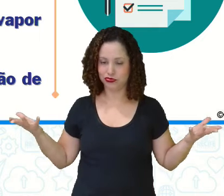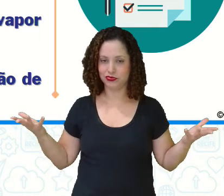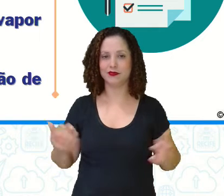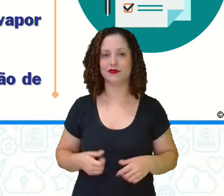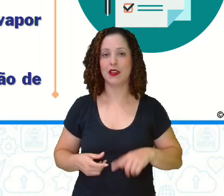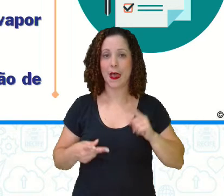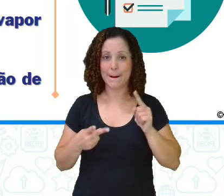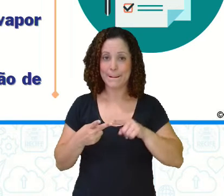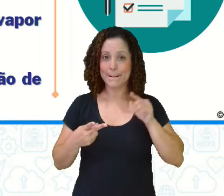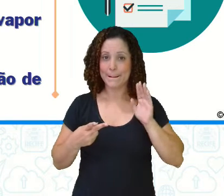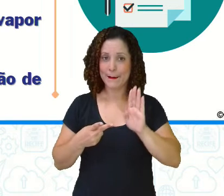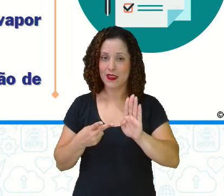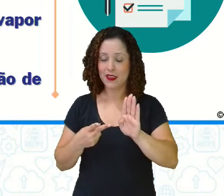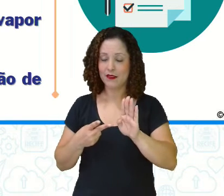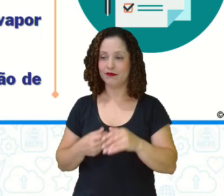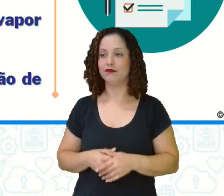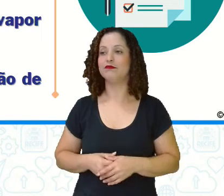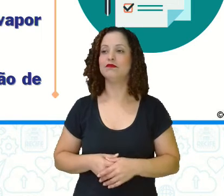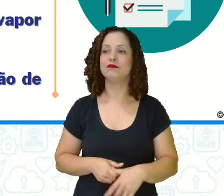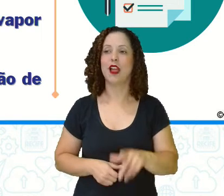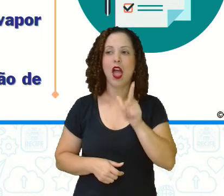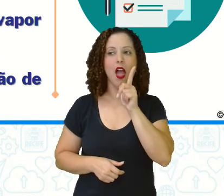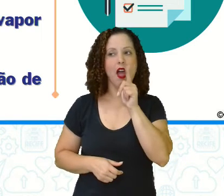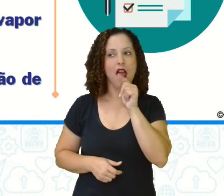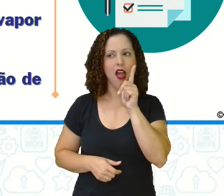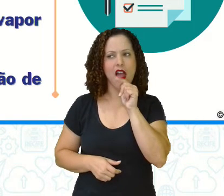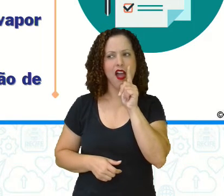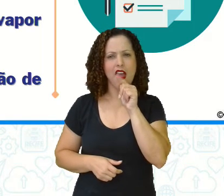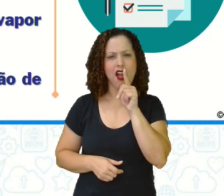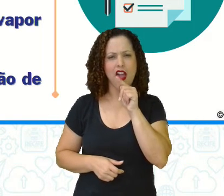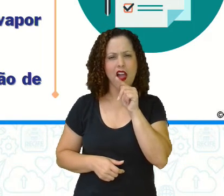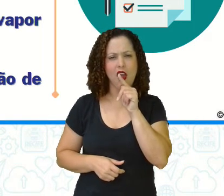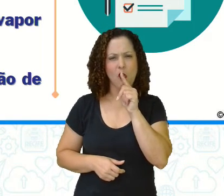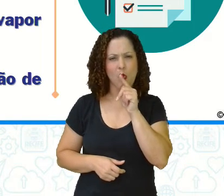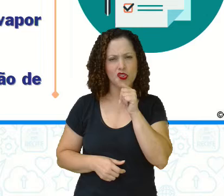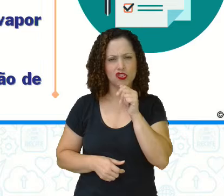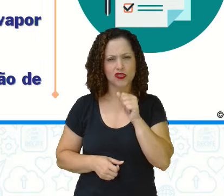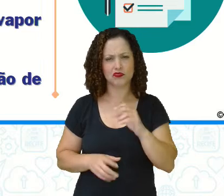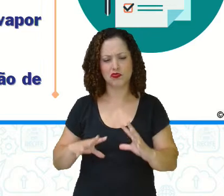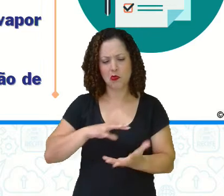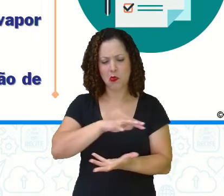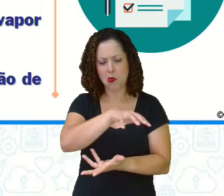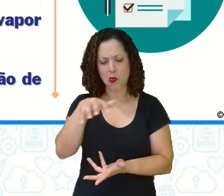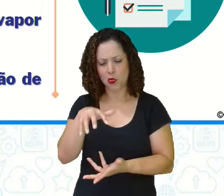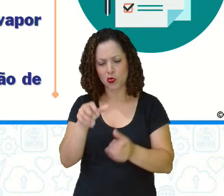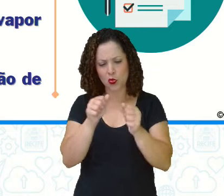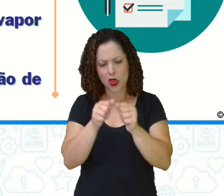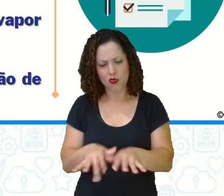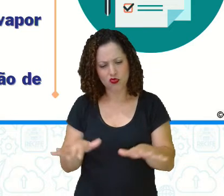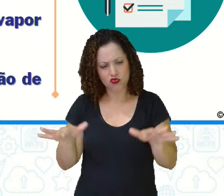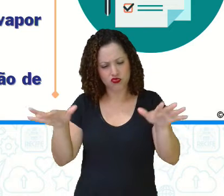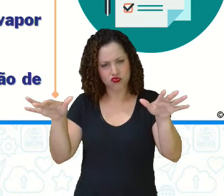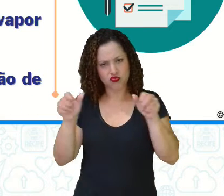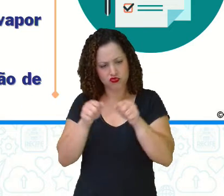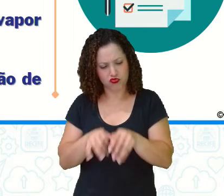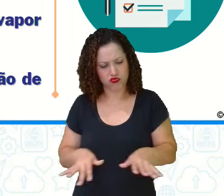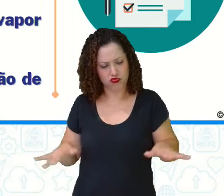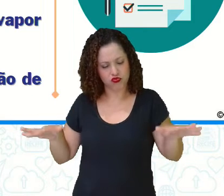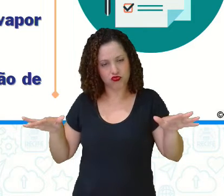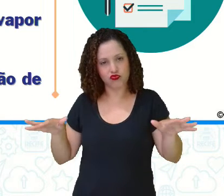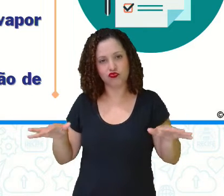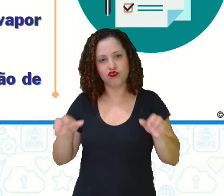Letra B. As águas presentes na Terra atuam sobre os demais sistemas terrestres, como a modelagem do relevo e